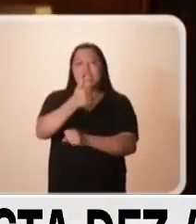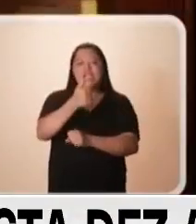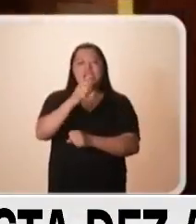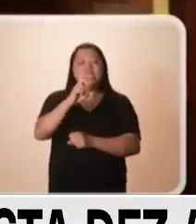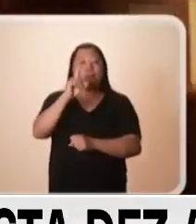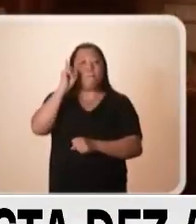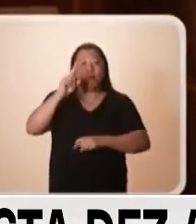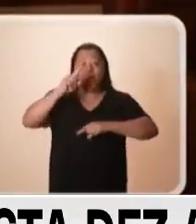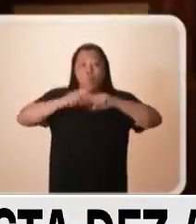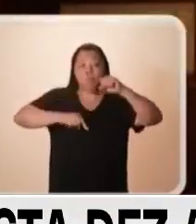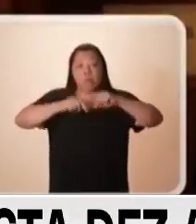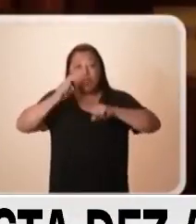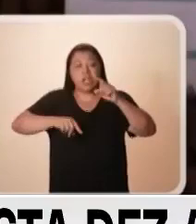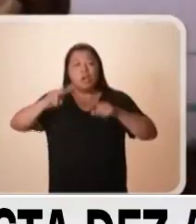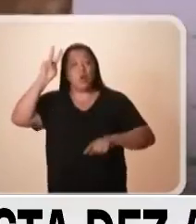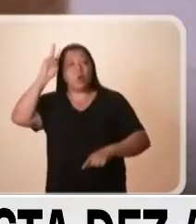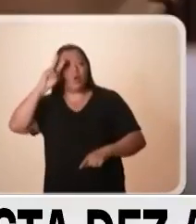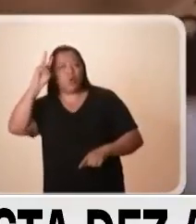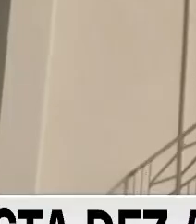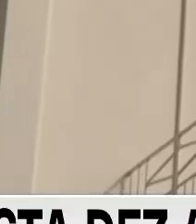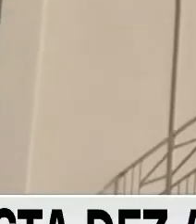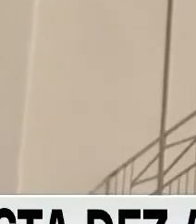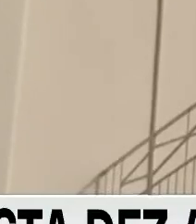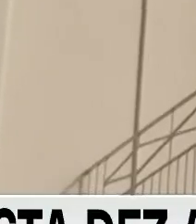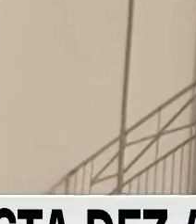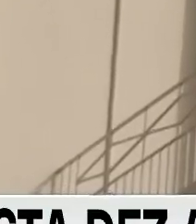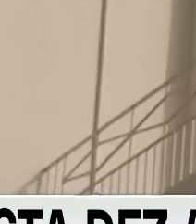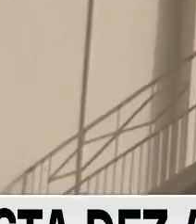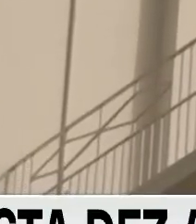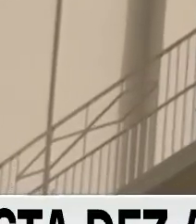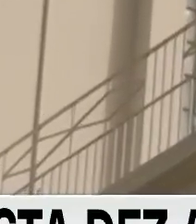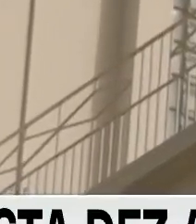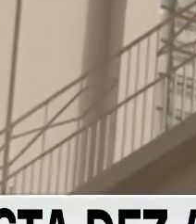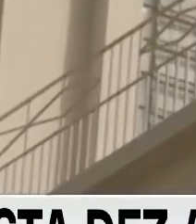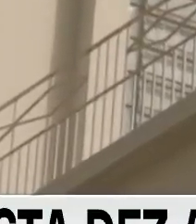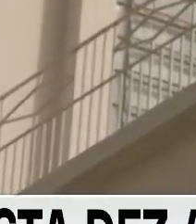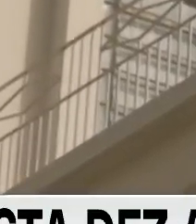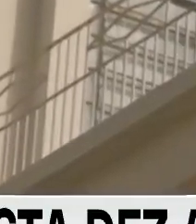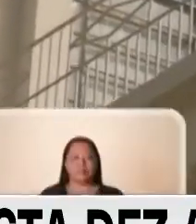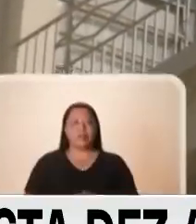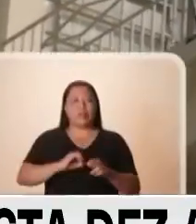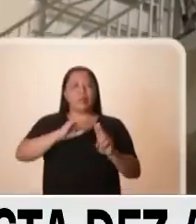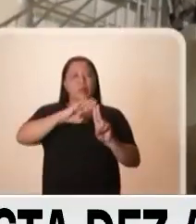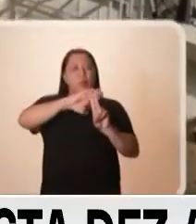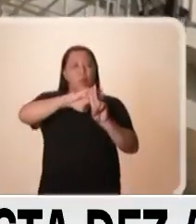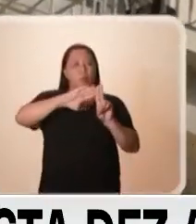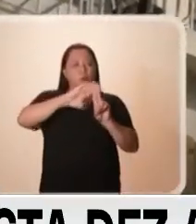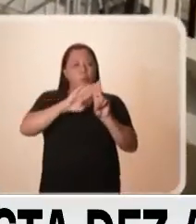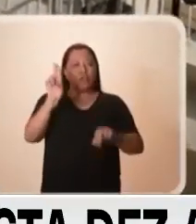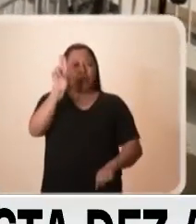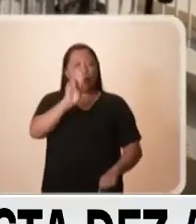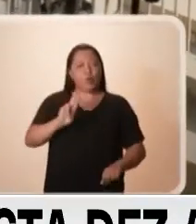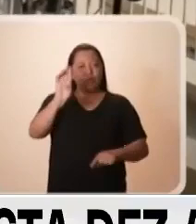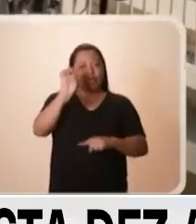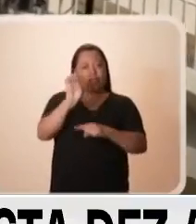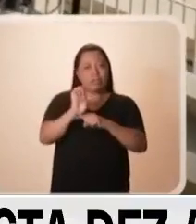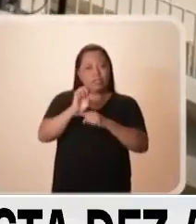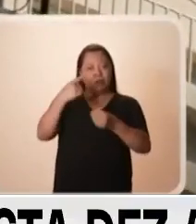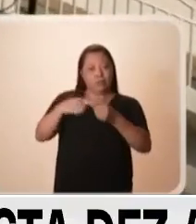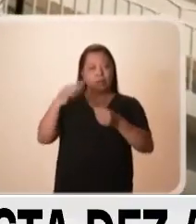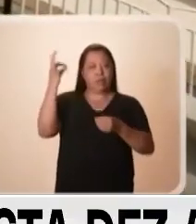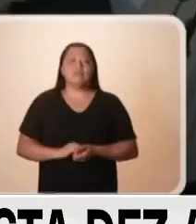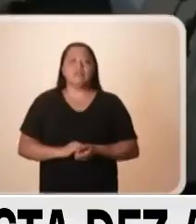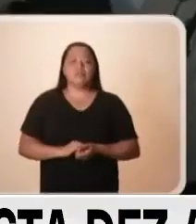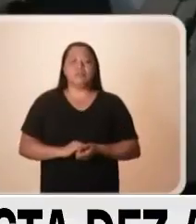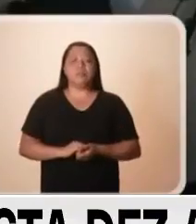investigação e deve apresentar nos próximos dias ainda denúncia sobre essa situação essa apuração do Guilherme Gama da CNN de